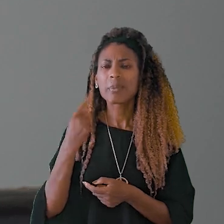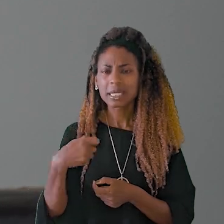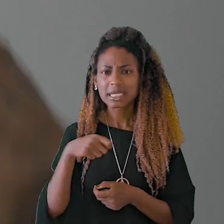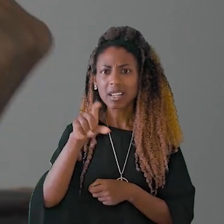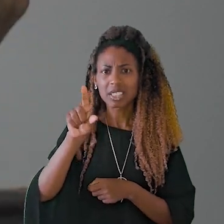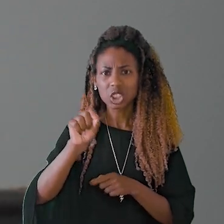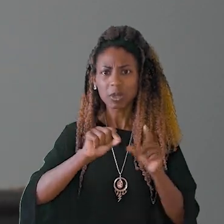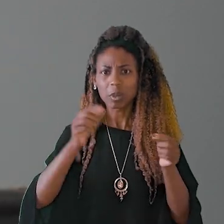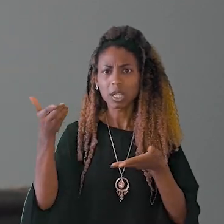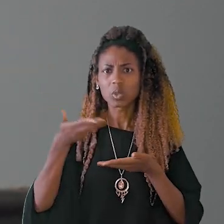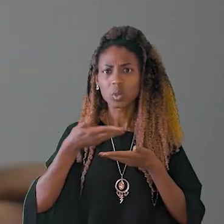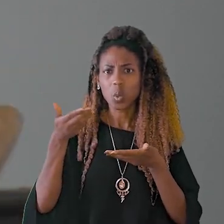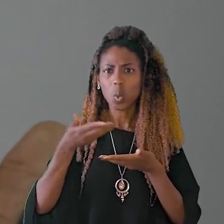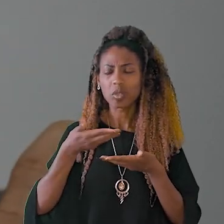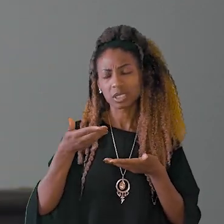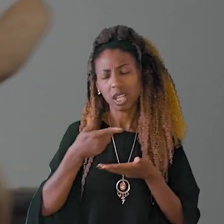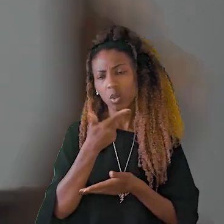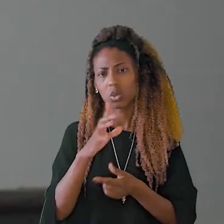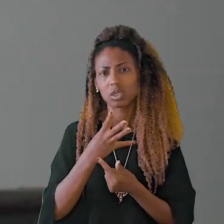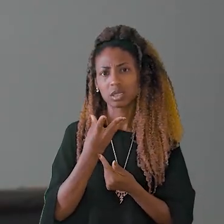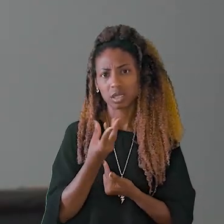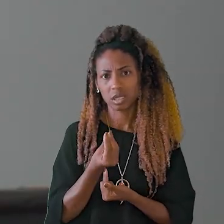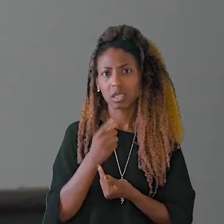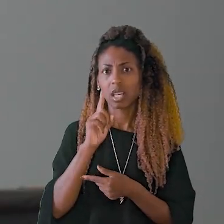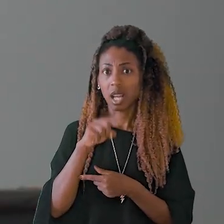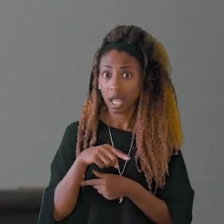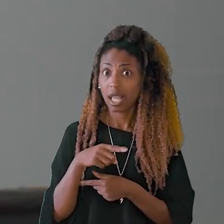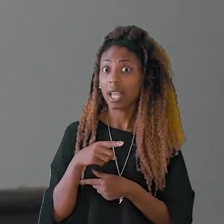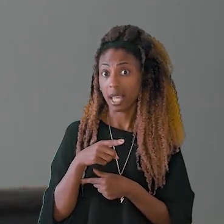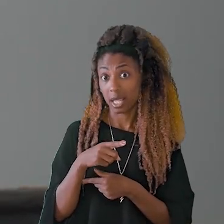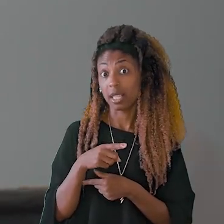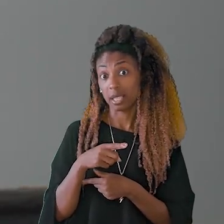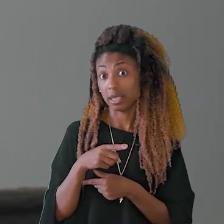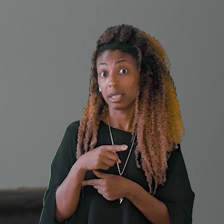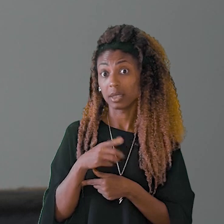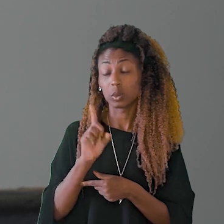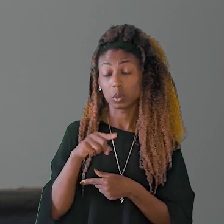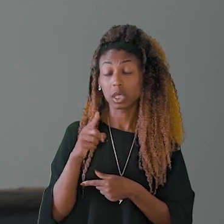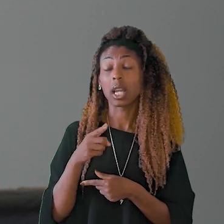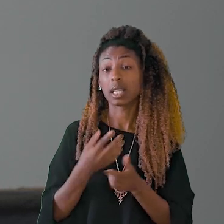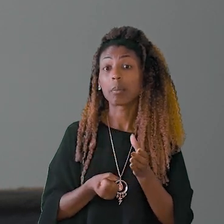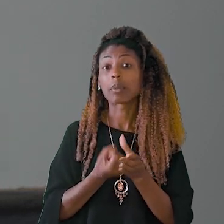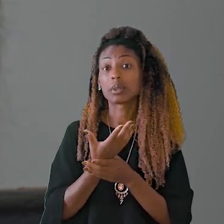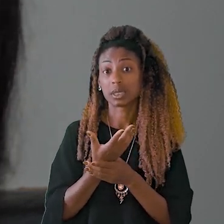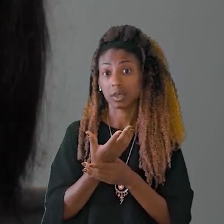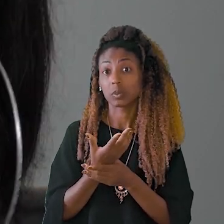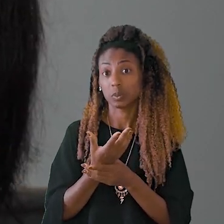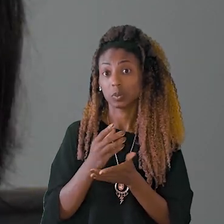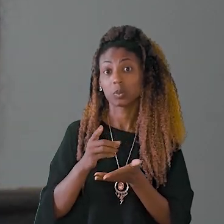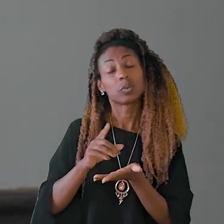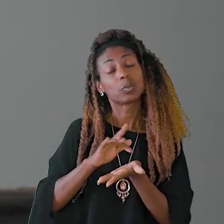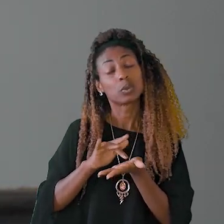Porque assim, o Clube Renascense vem da parte do álbum Renascense, e que do álbum Renascense vem a característica